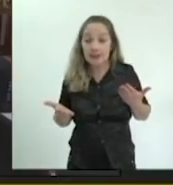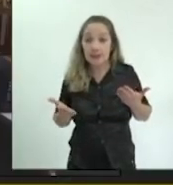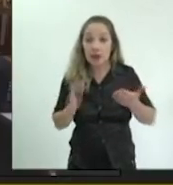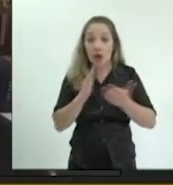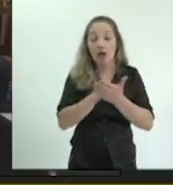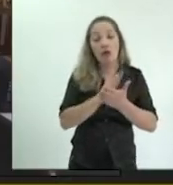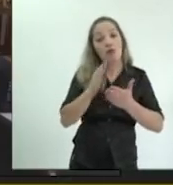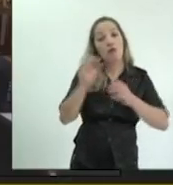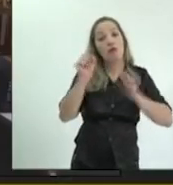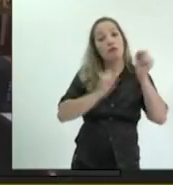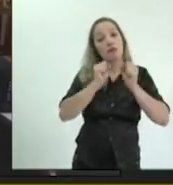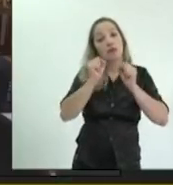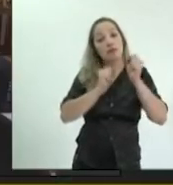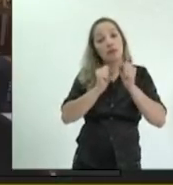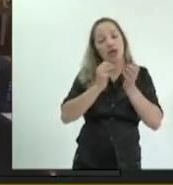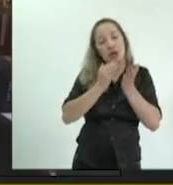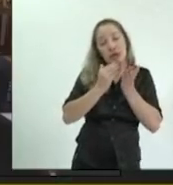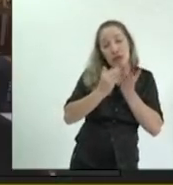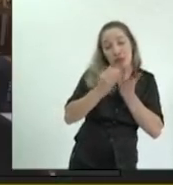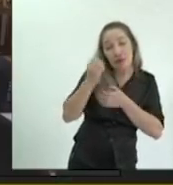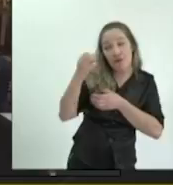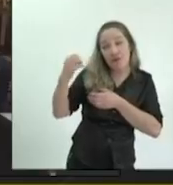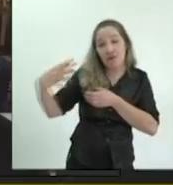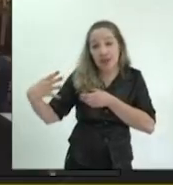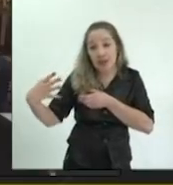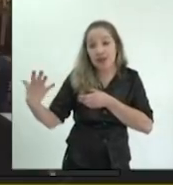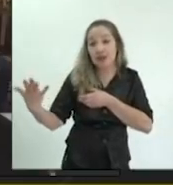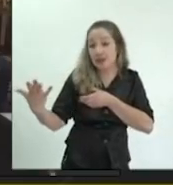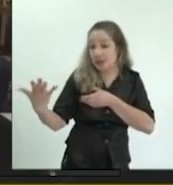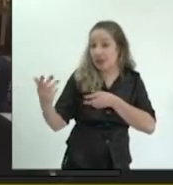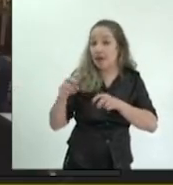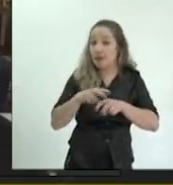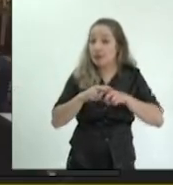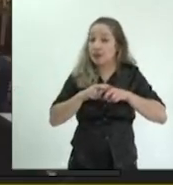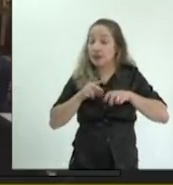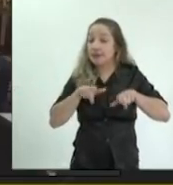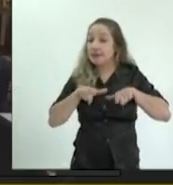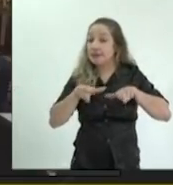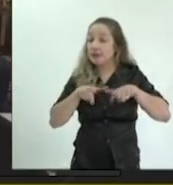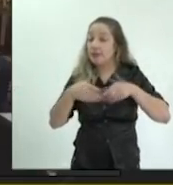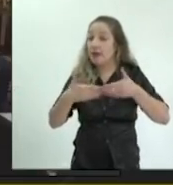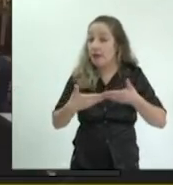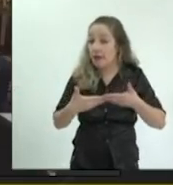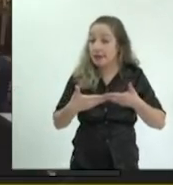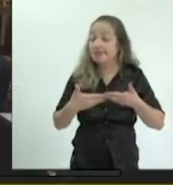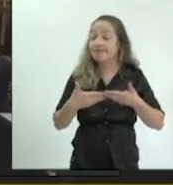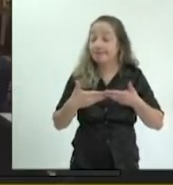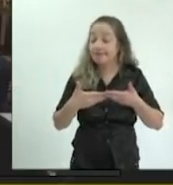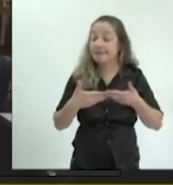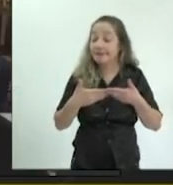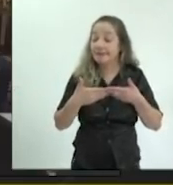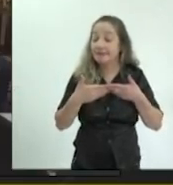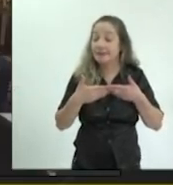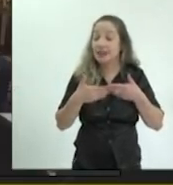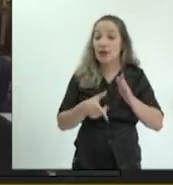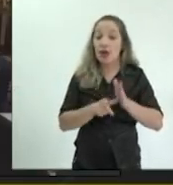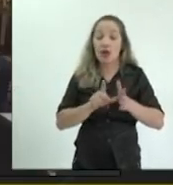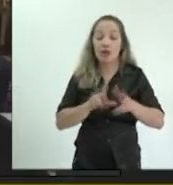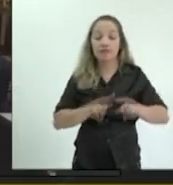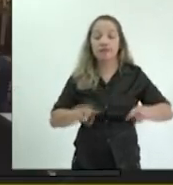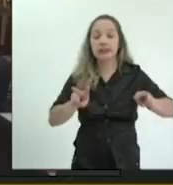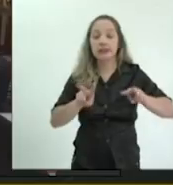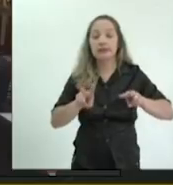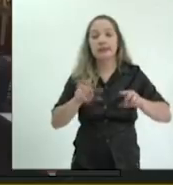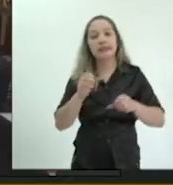o mercado todo vai se deprimir durante pelo menos uns 3 anos, previsões não só da Latam, mas de muitos outros, e